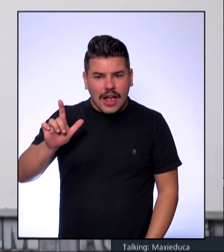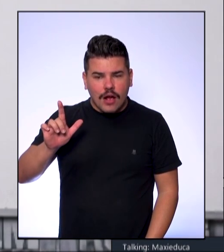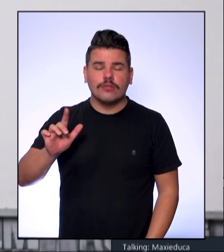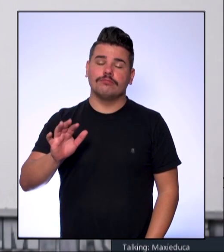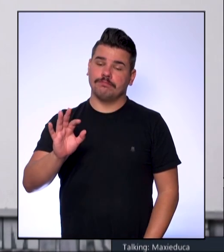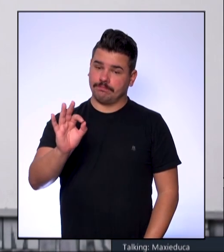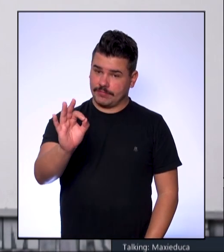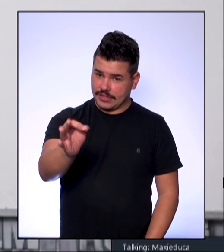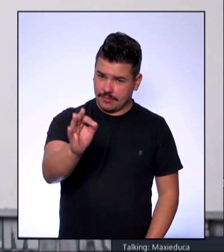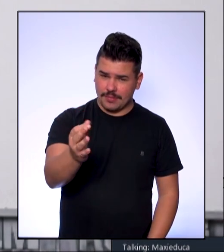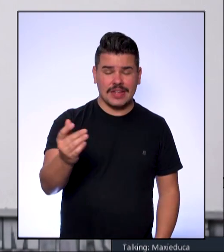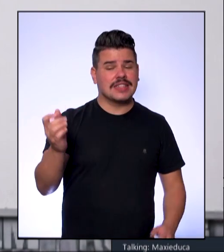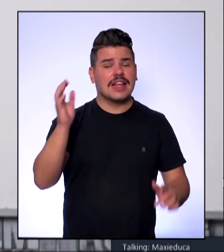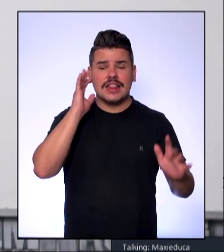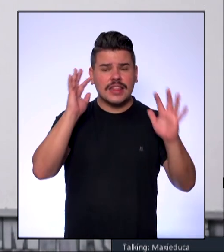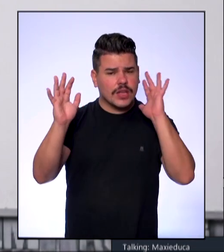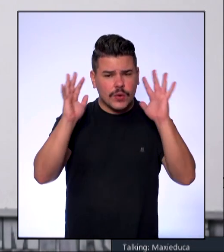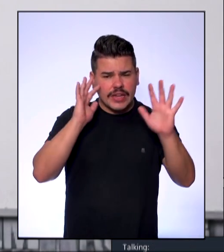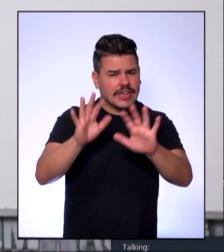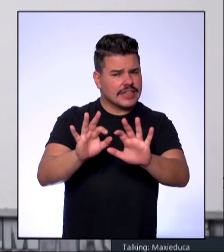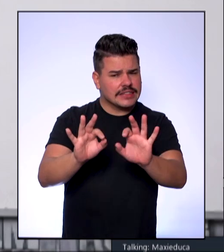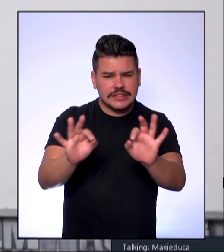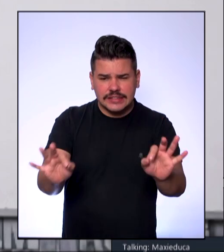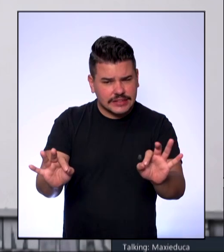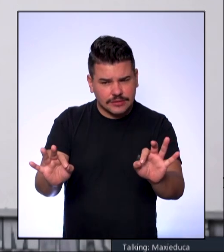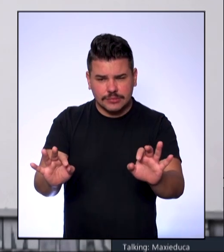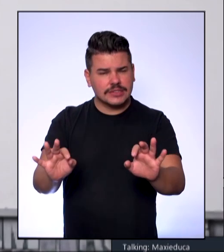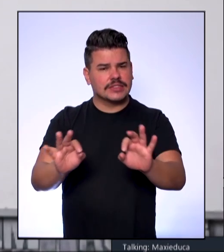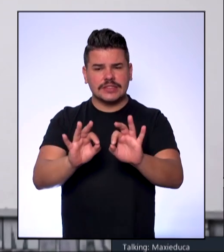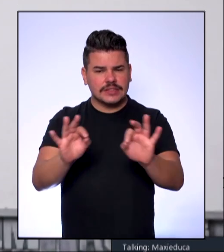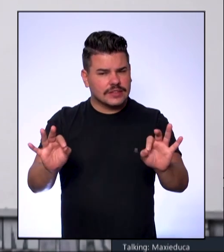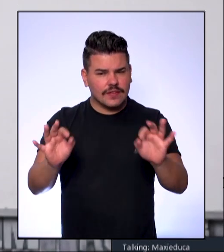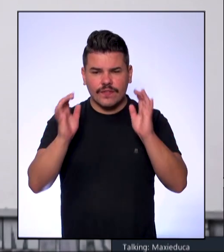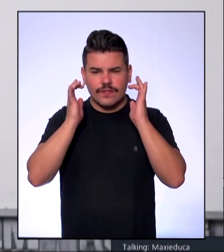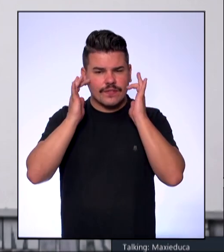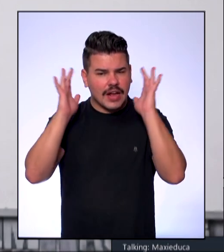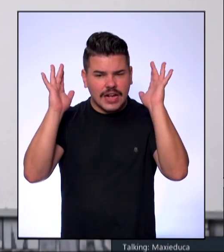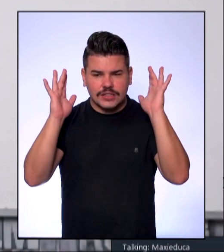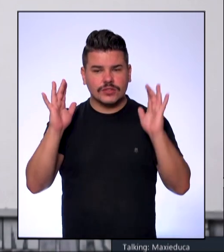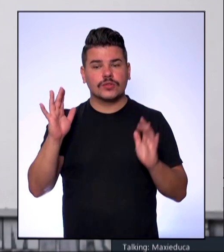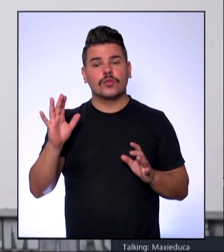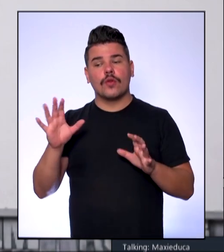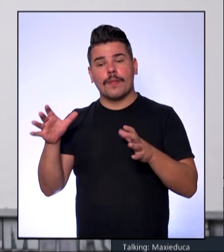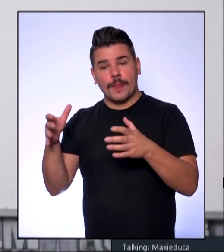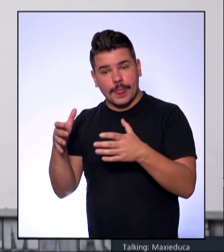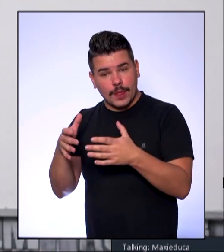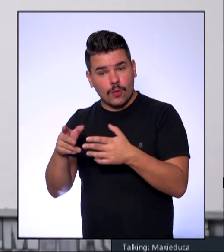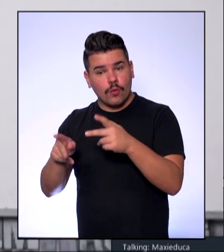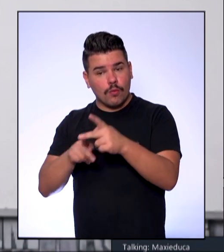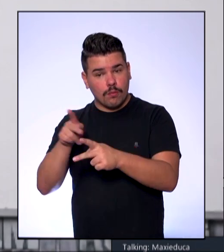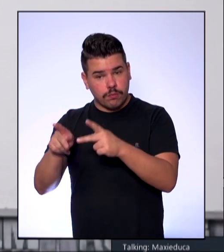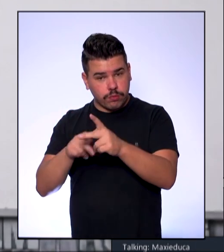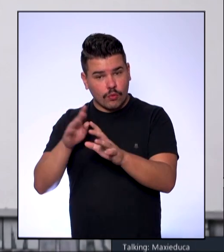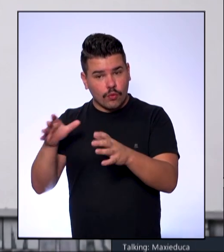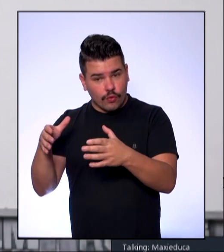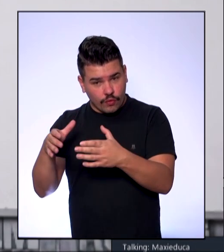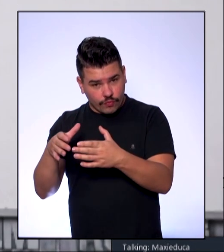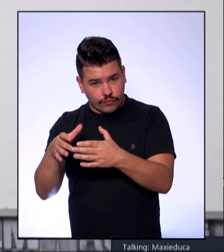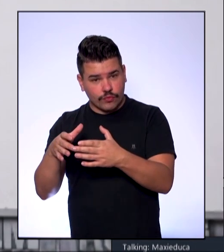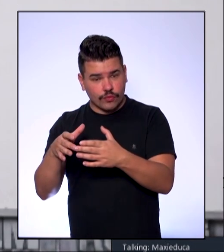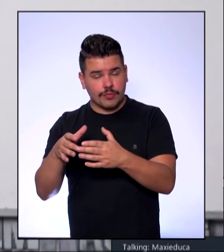que funciona essa teoria? É muito simples. Teoria de que o povoamento ocorre